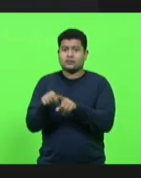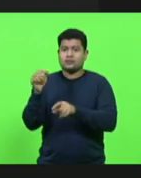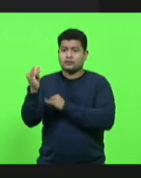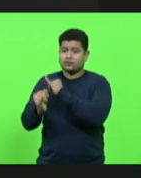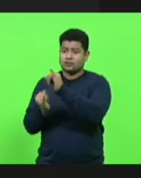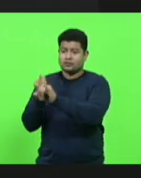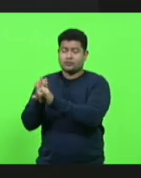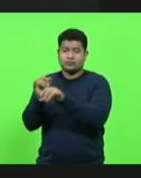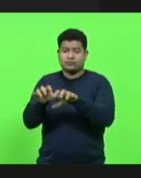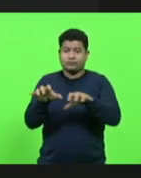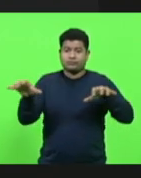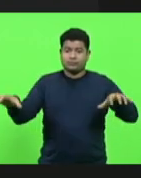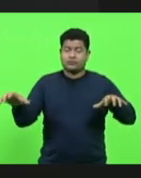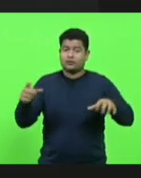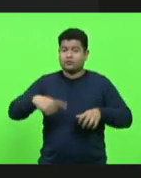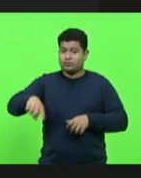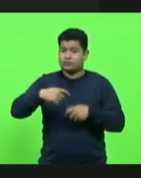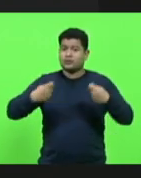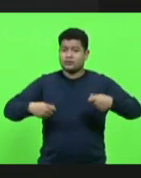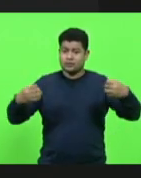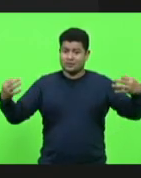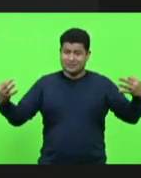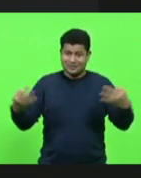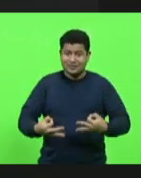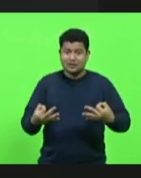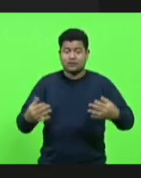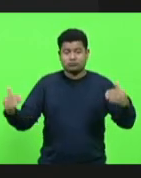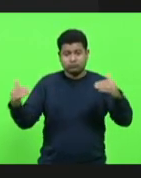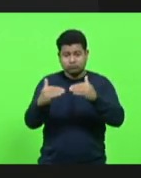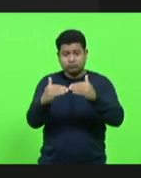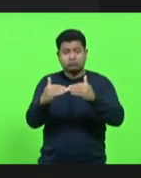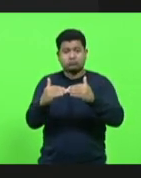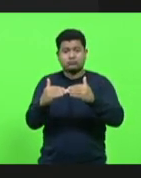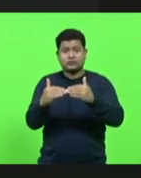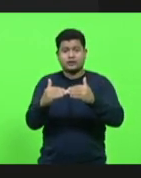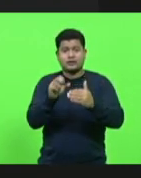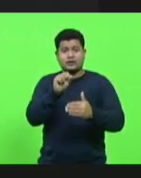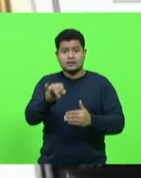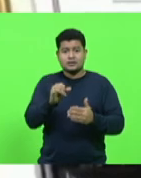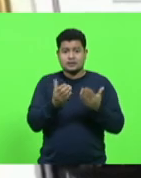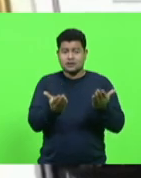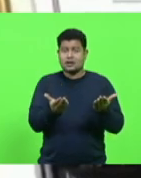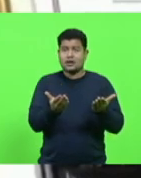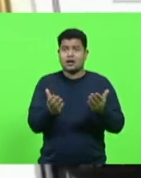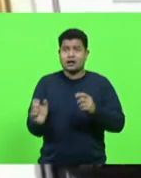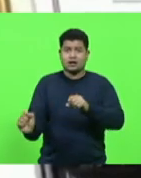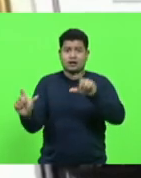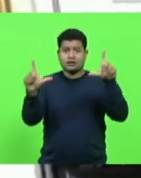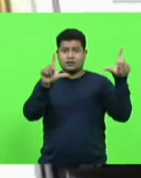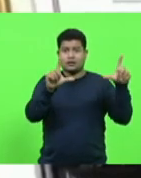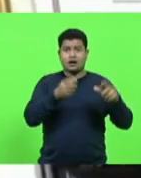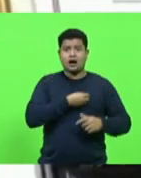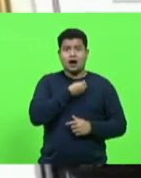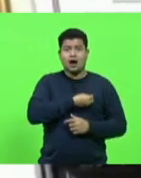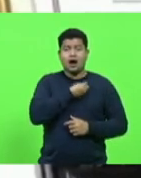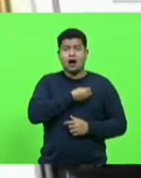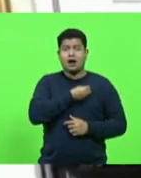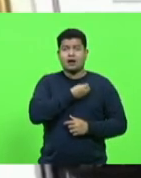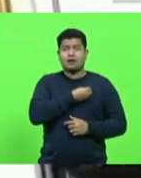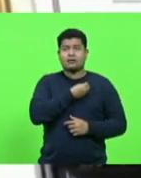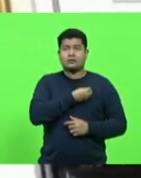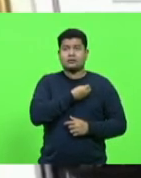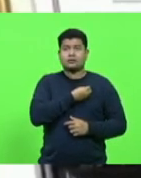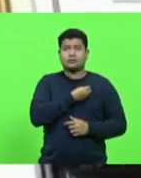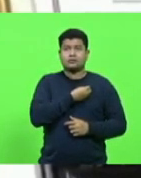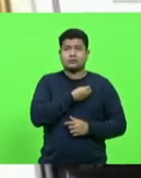nós precisamos ajustar isso. Se no presencial aí estava aberto no telão a presença, por